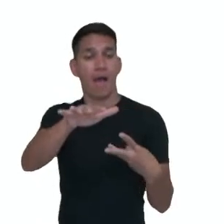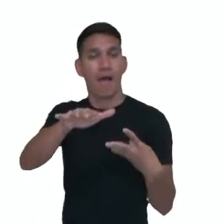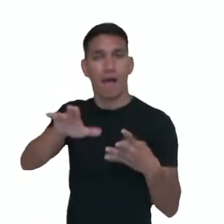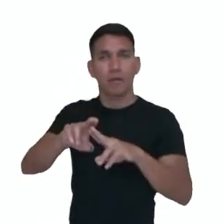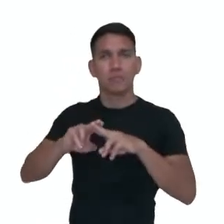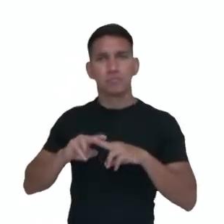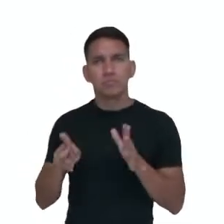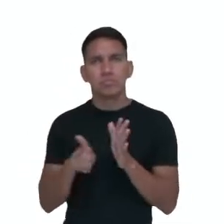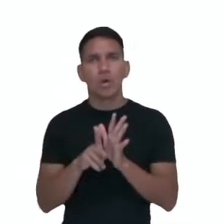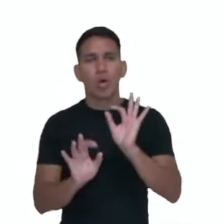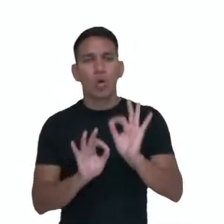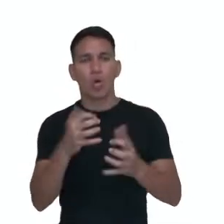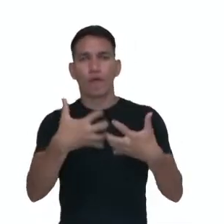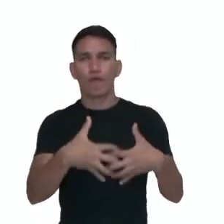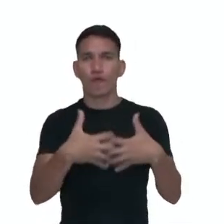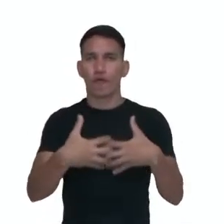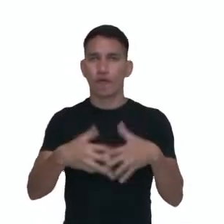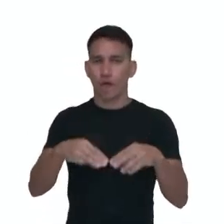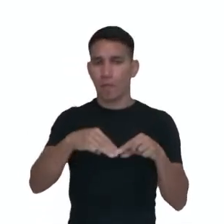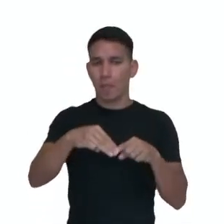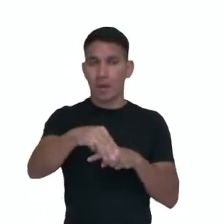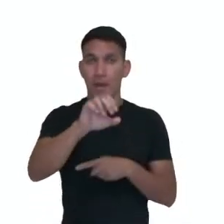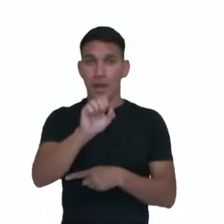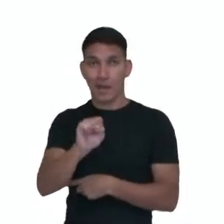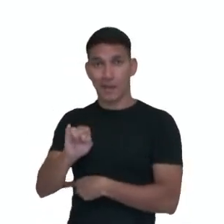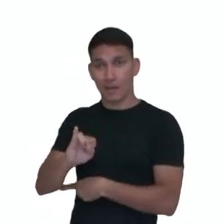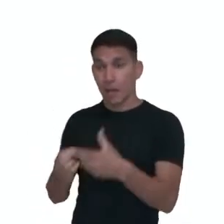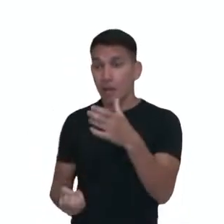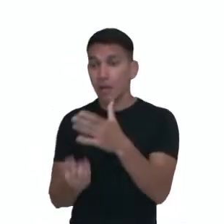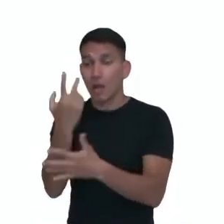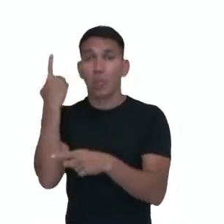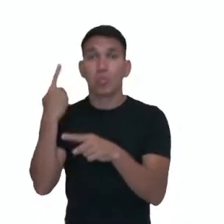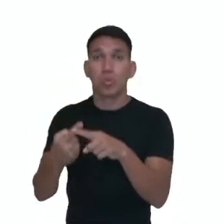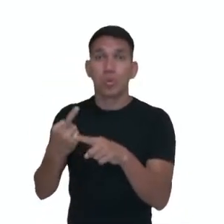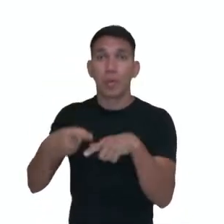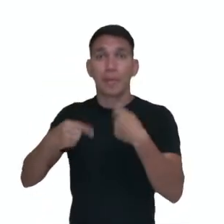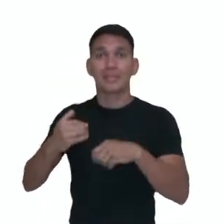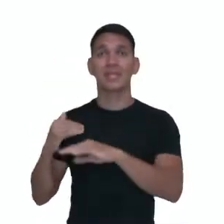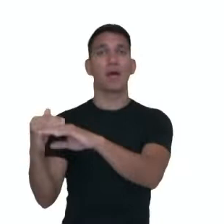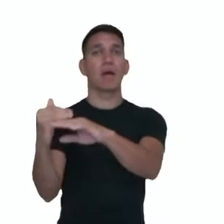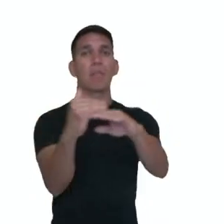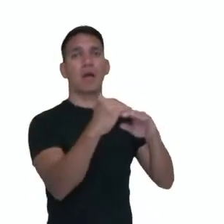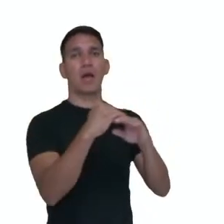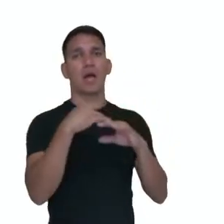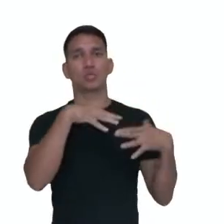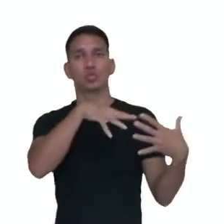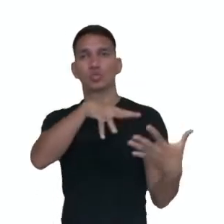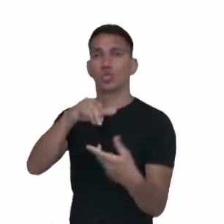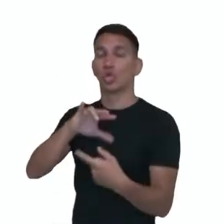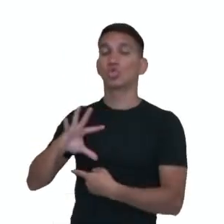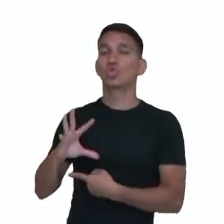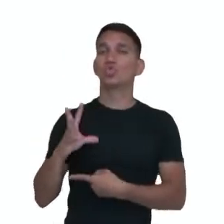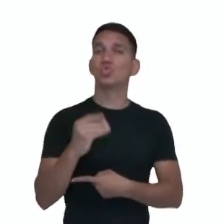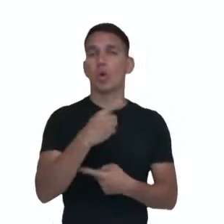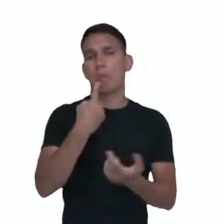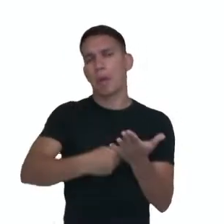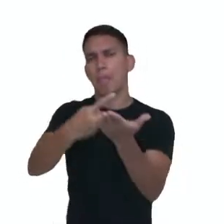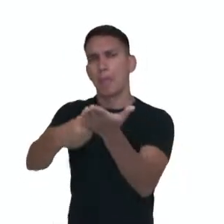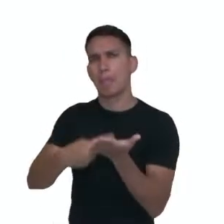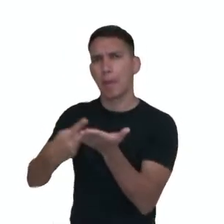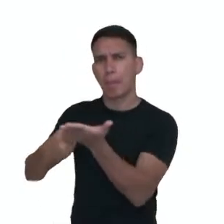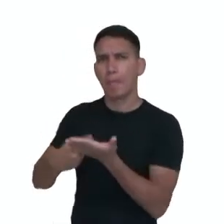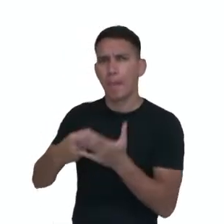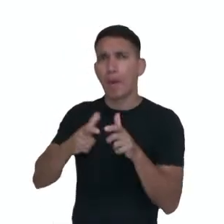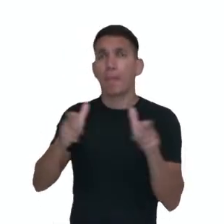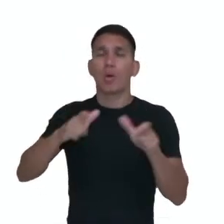sistema métrico decimal, o SI surgiu da necessidade de uniformizar as unidades que são utilizadas na maior